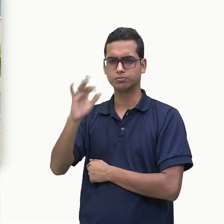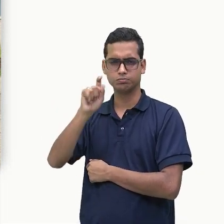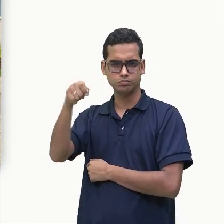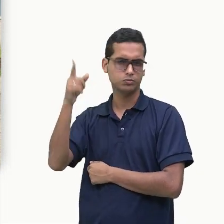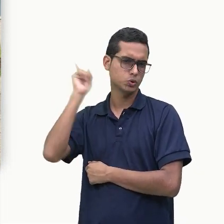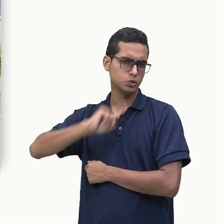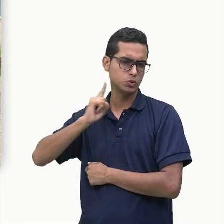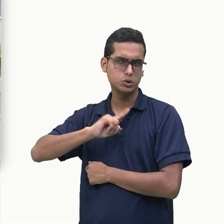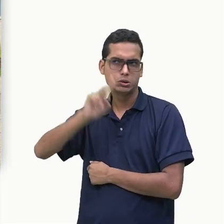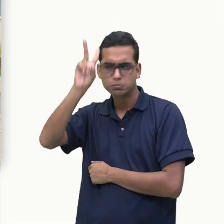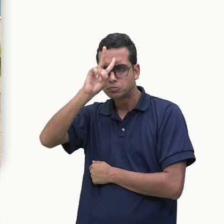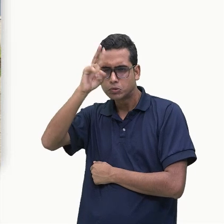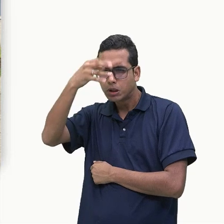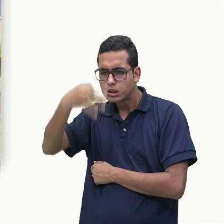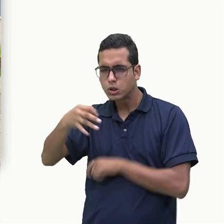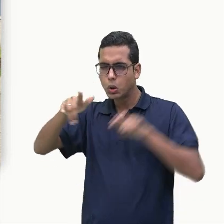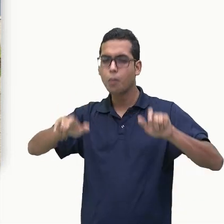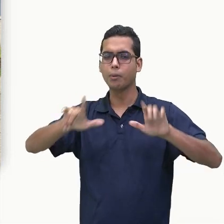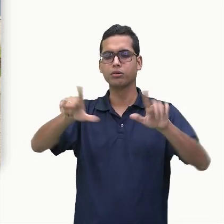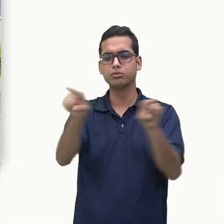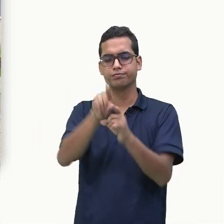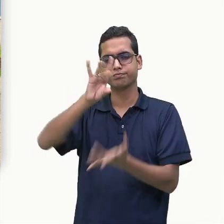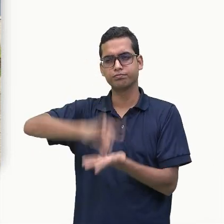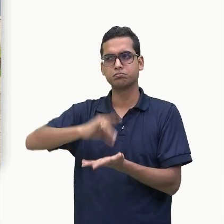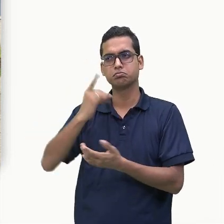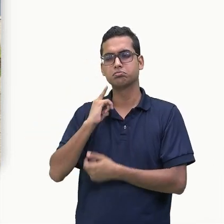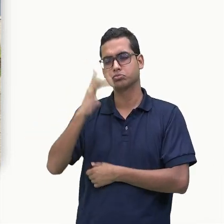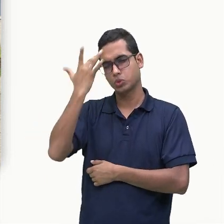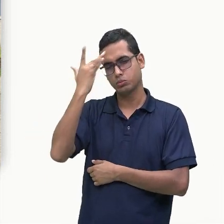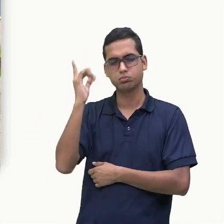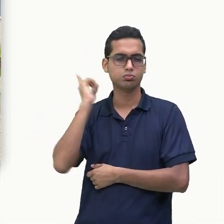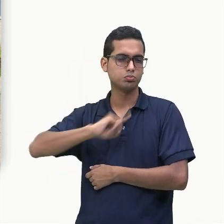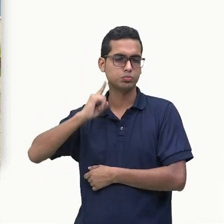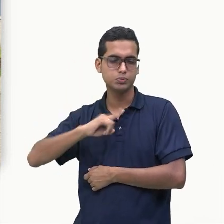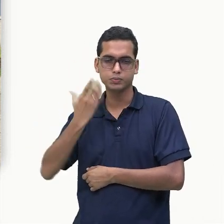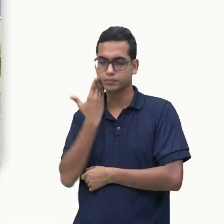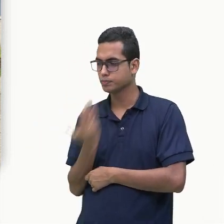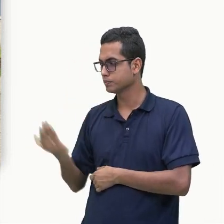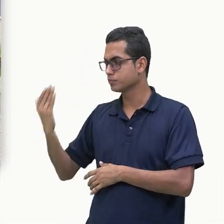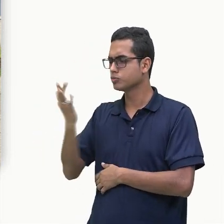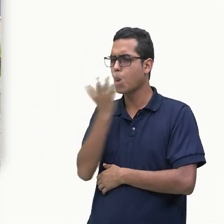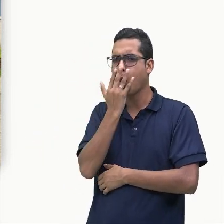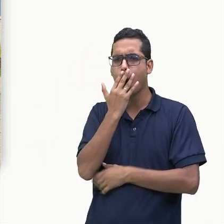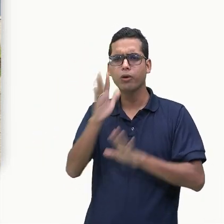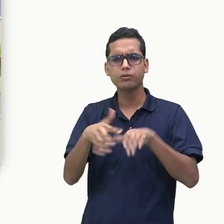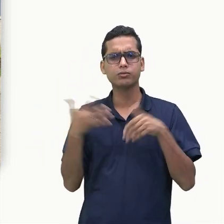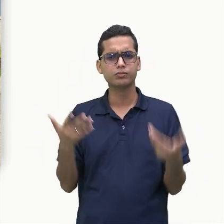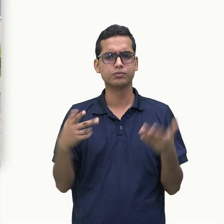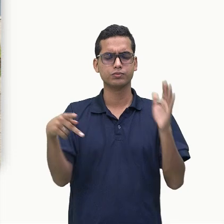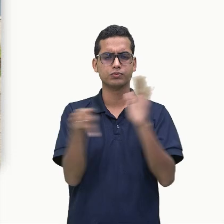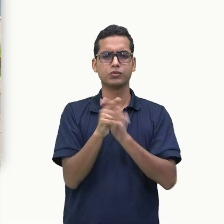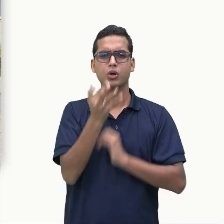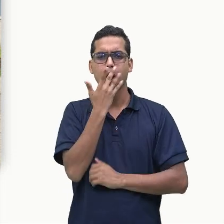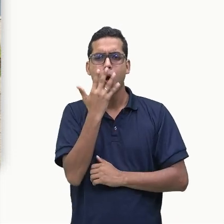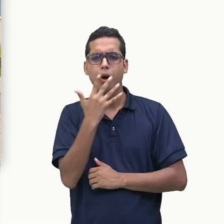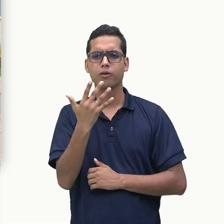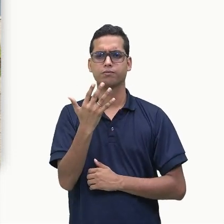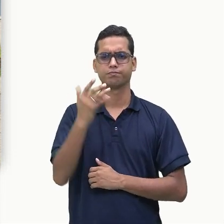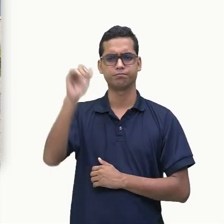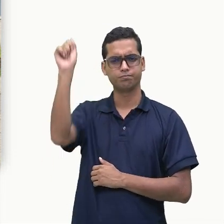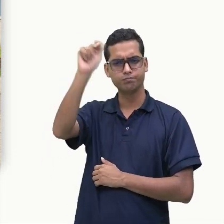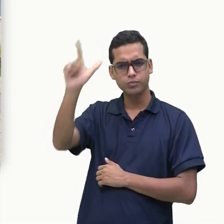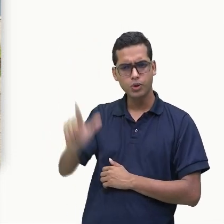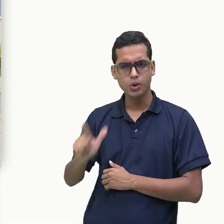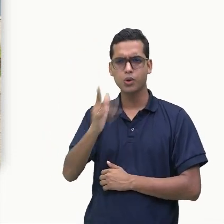essa monocromia, utilizando qual a cor que vocês estão vendo com mais propriedade. O azul. O azul, ele passa por